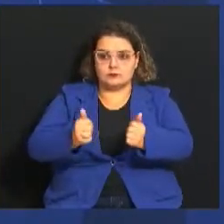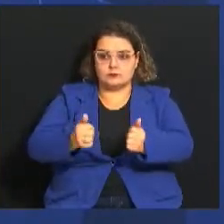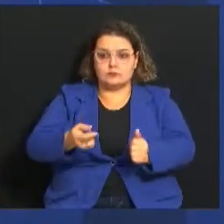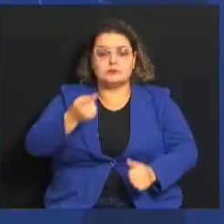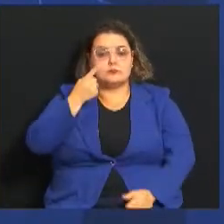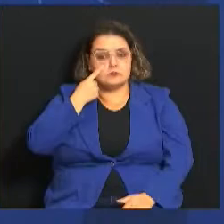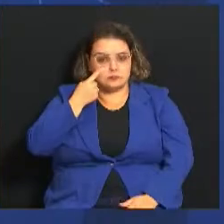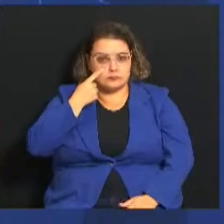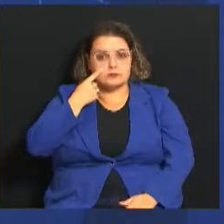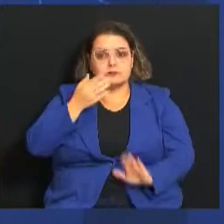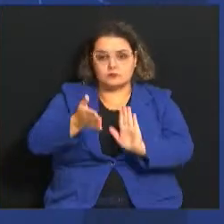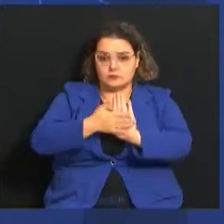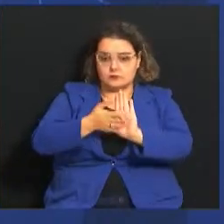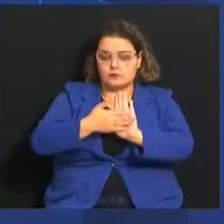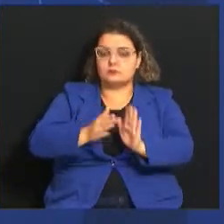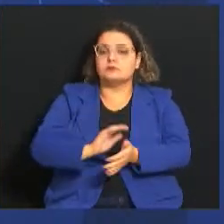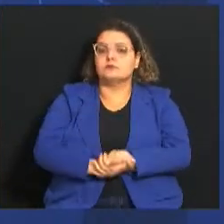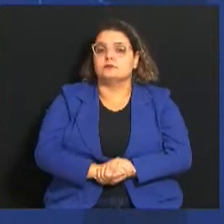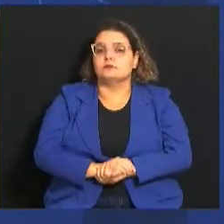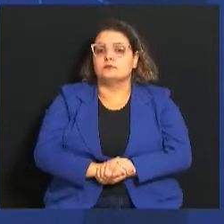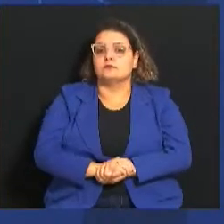Confira a proposta.